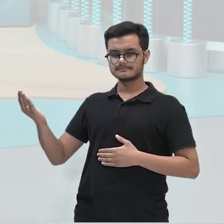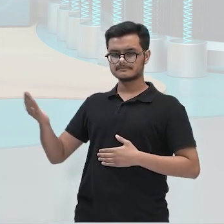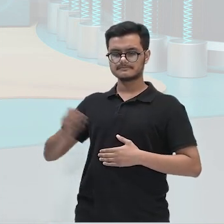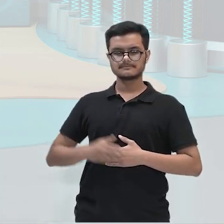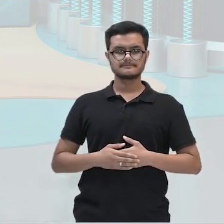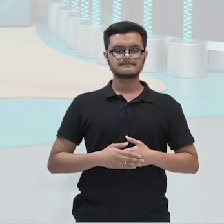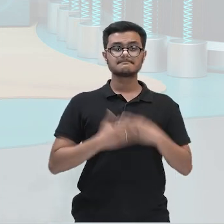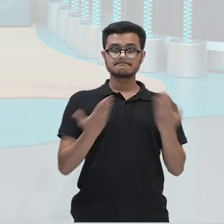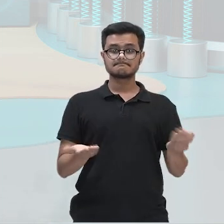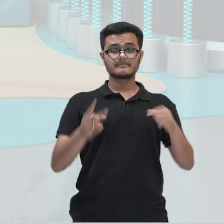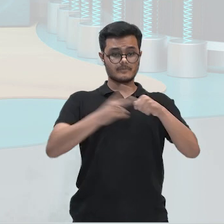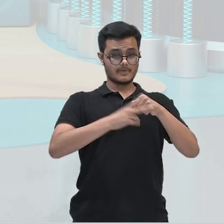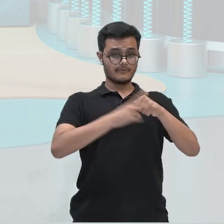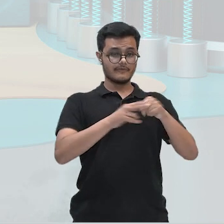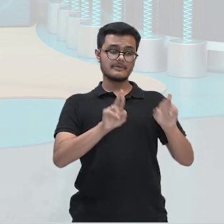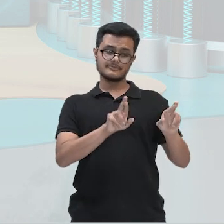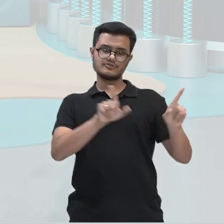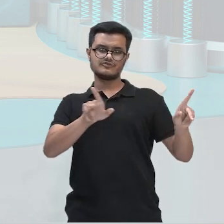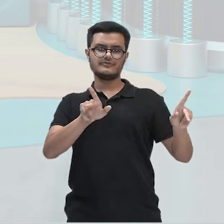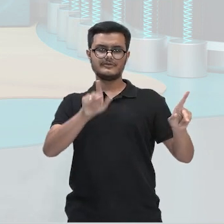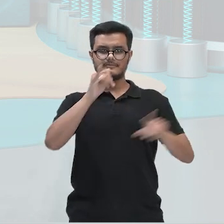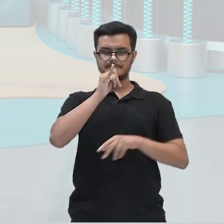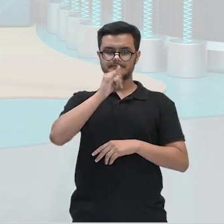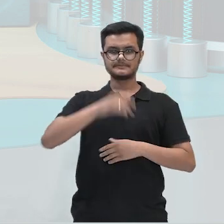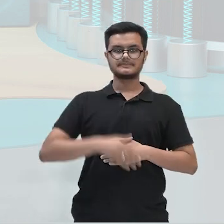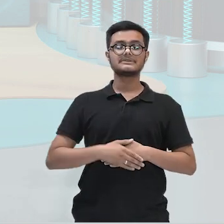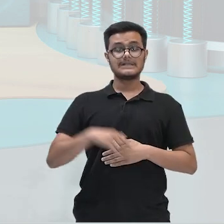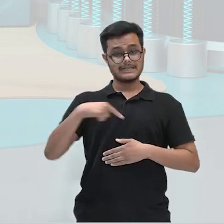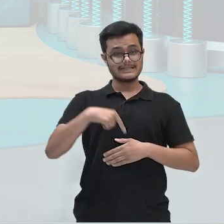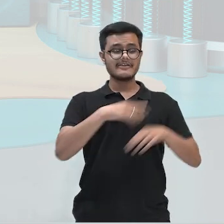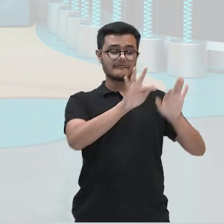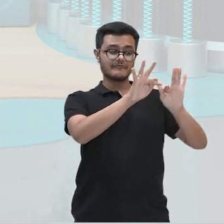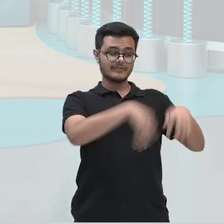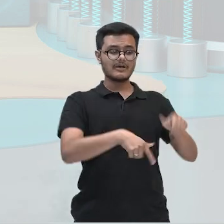Os verbos regulares, olha ali no comecinho, terminam em